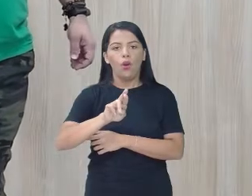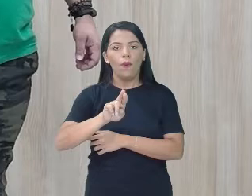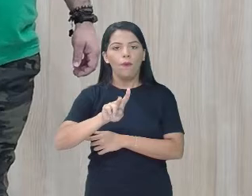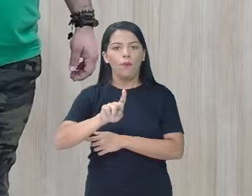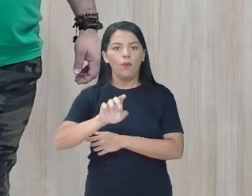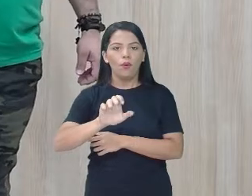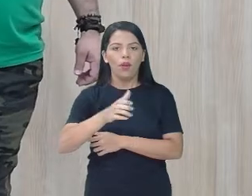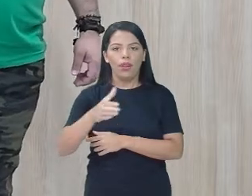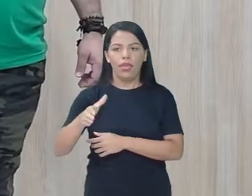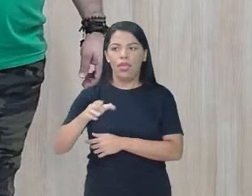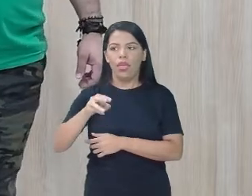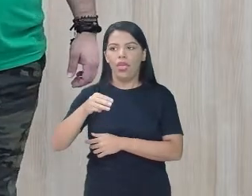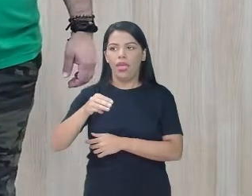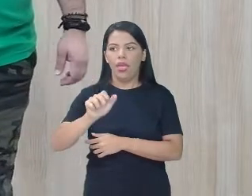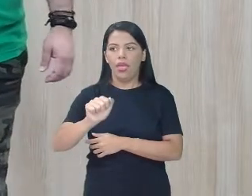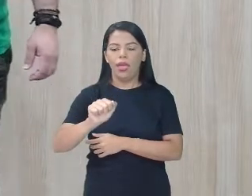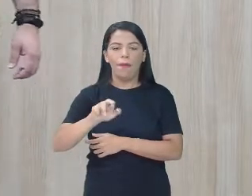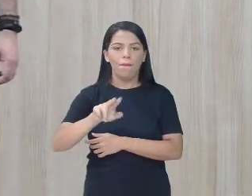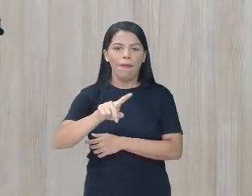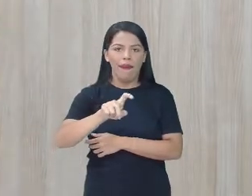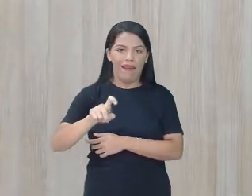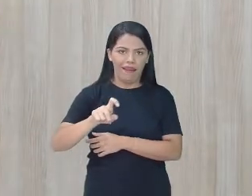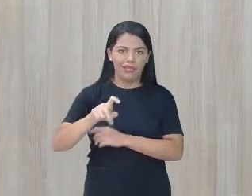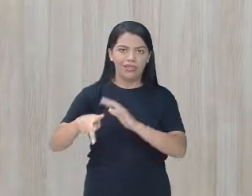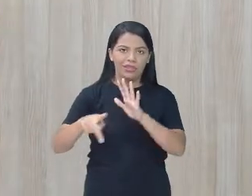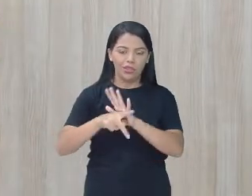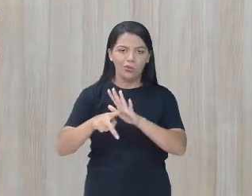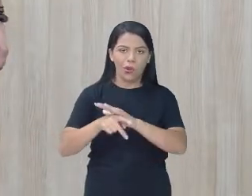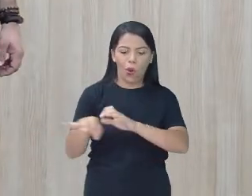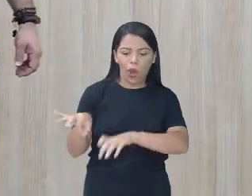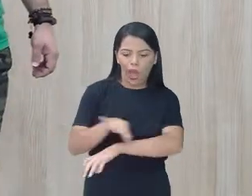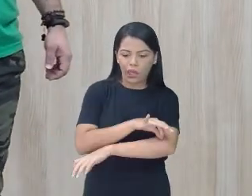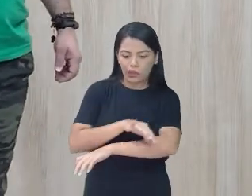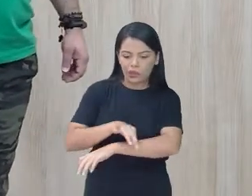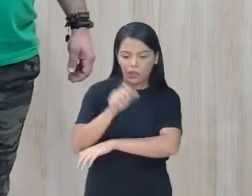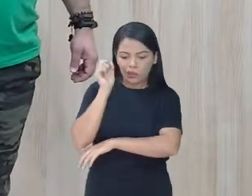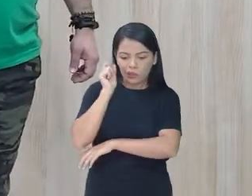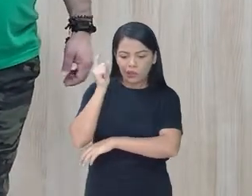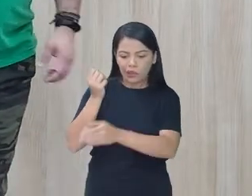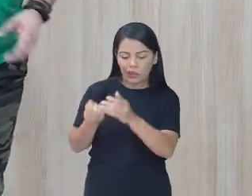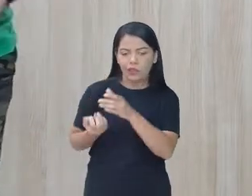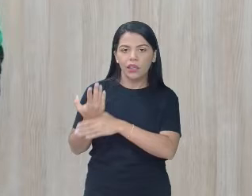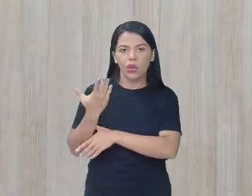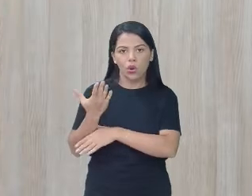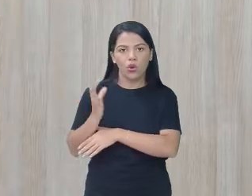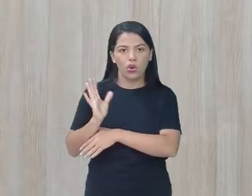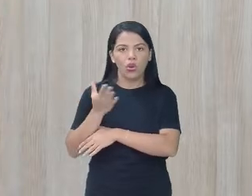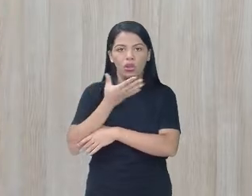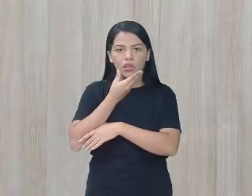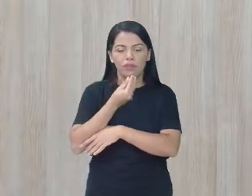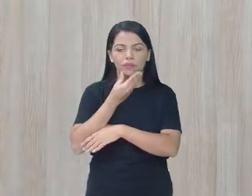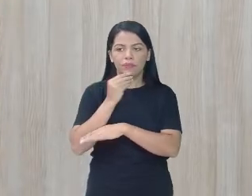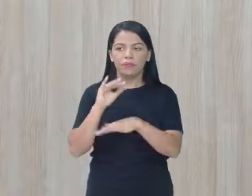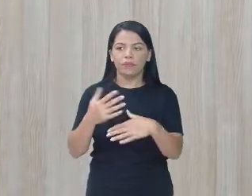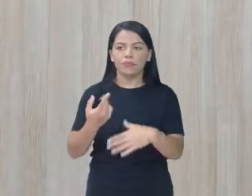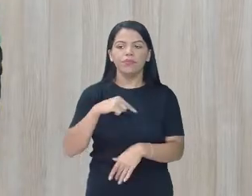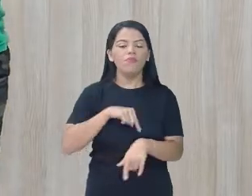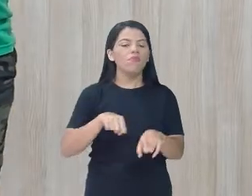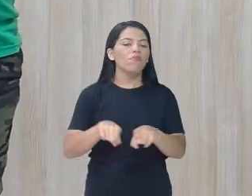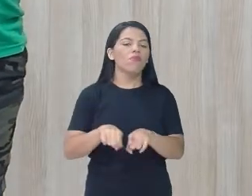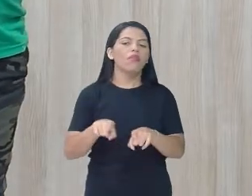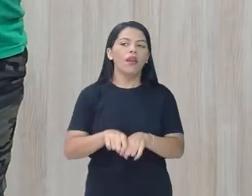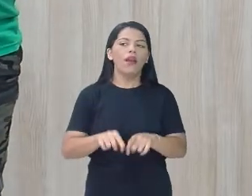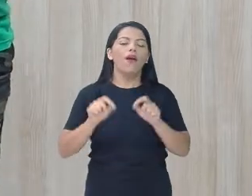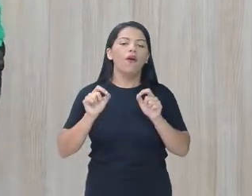vai tratar aqui de um tema que, inclusive, a gente já tratou desse tema até de forma especial